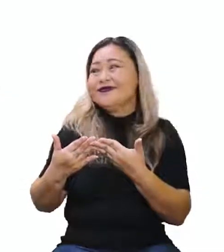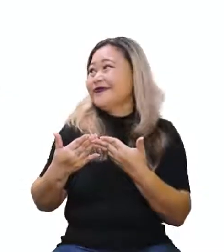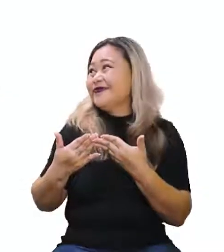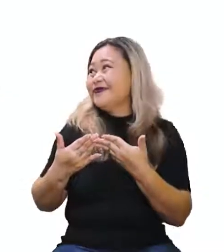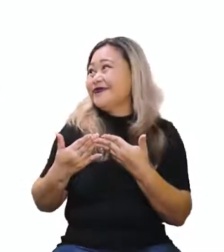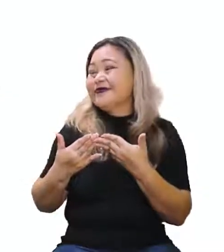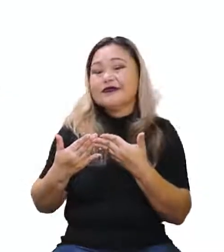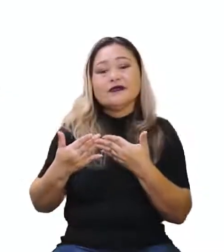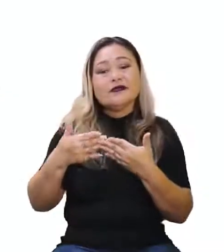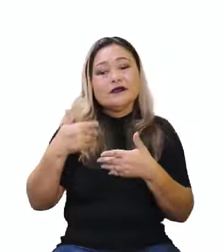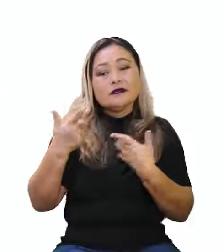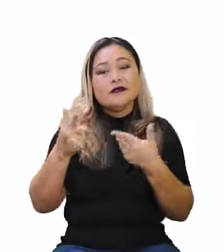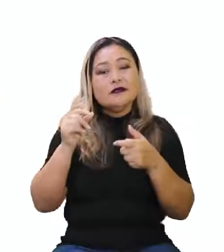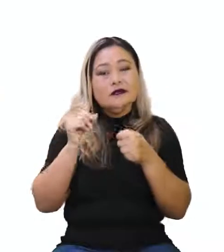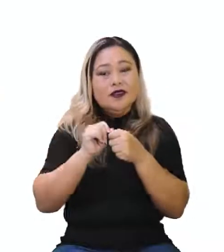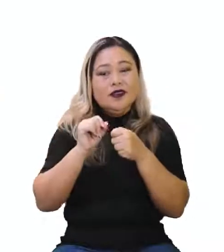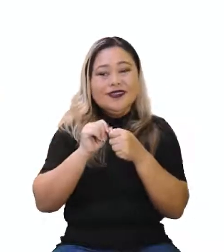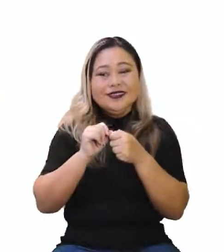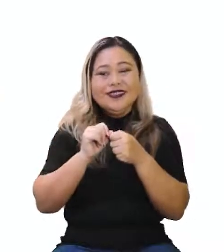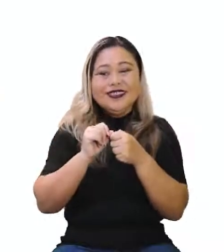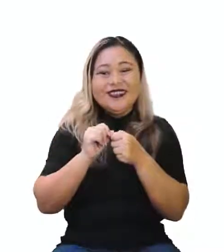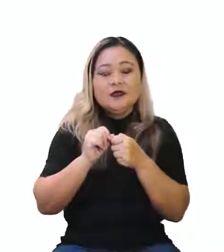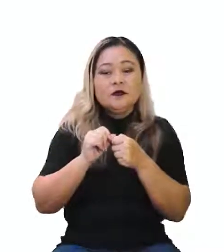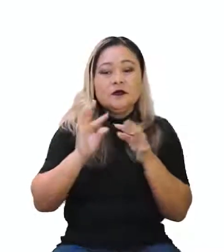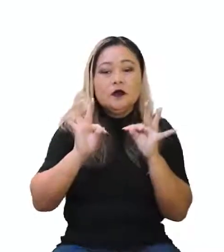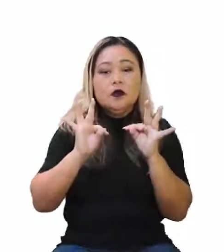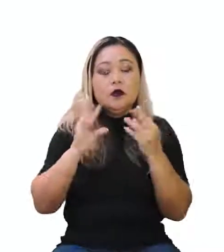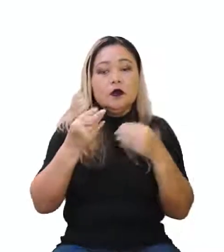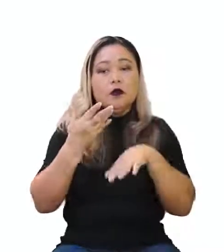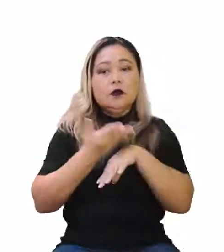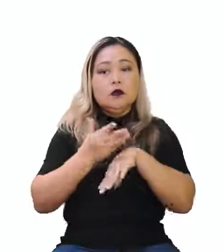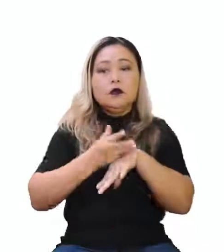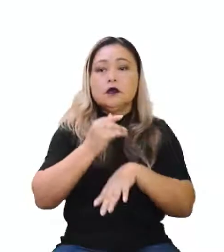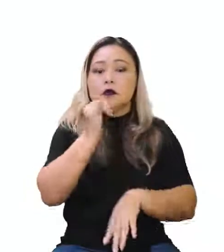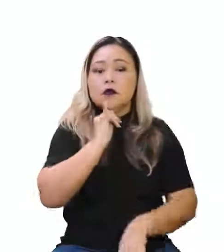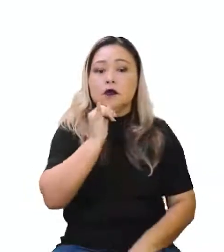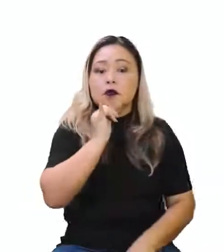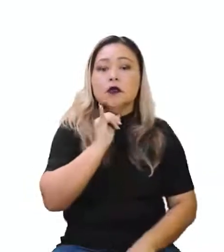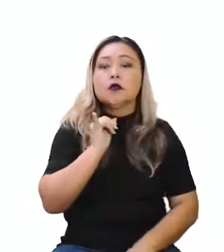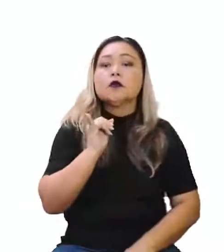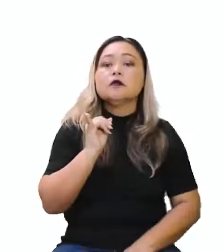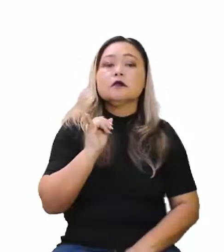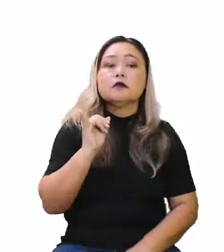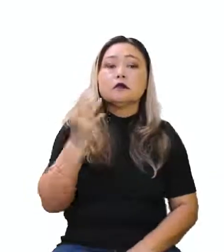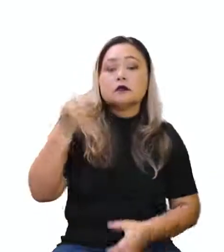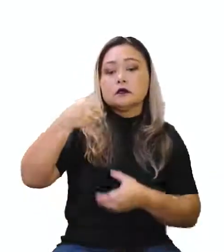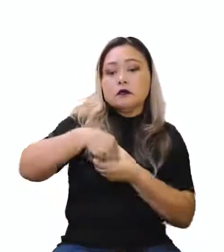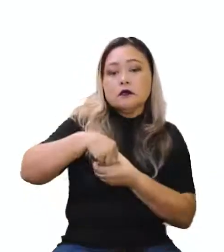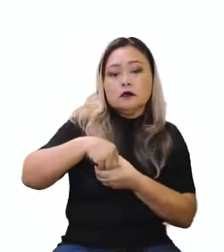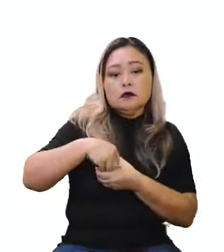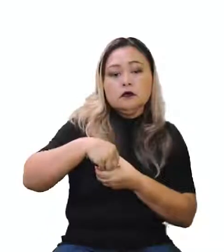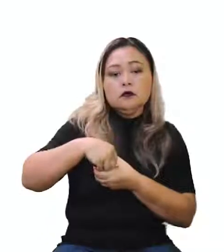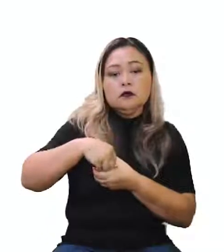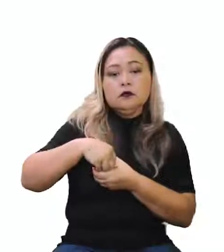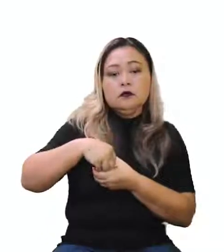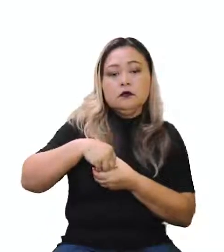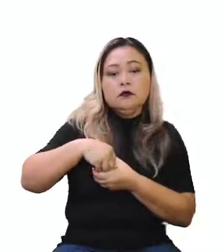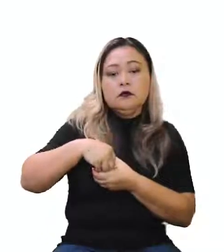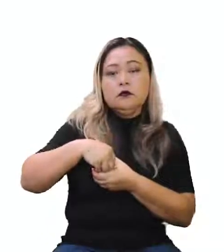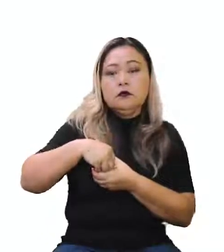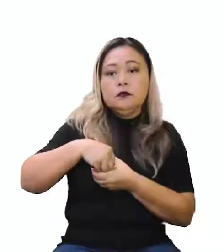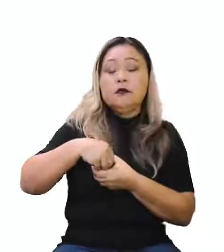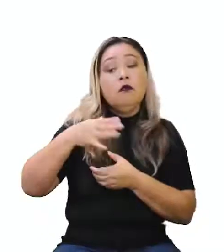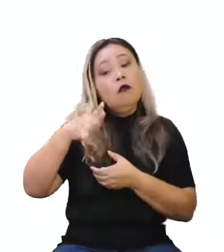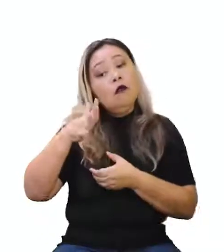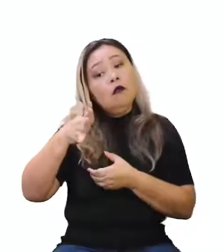Delimitando o processo que você vai realizar toda a prática. Exemplo, dentro de produtores, no